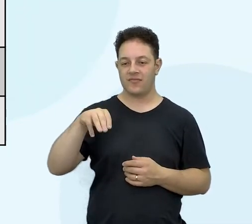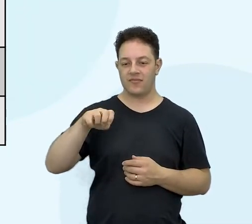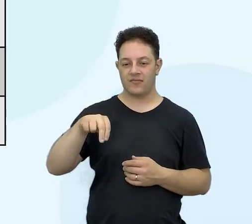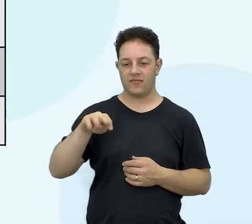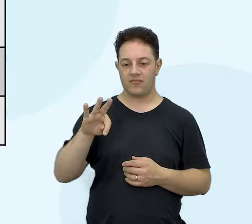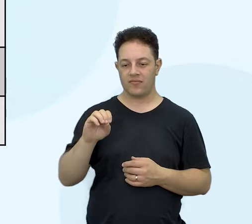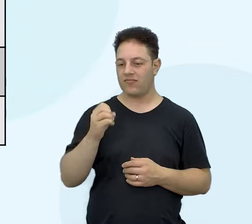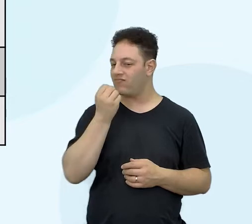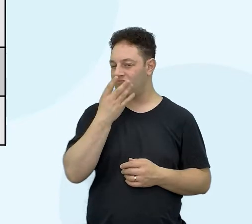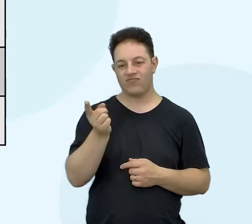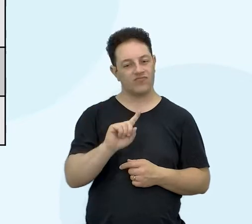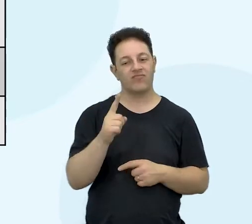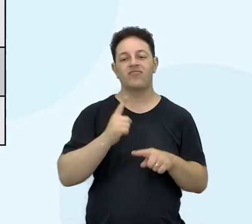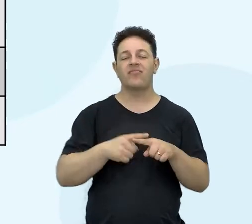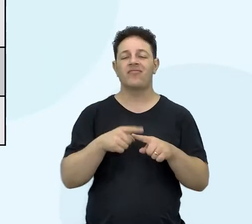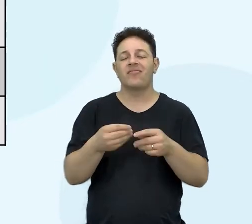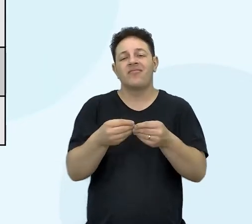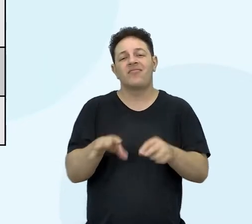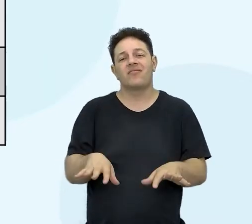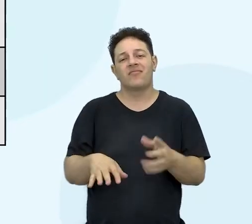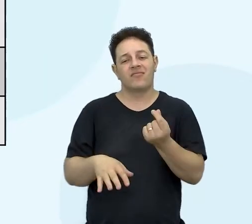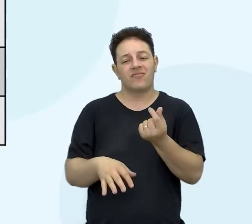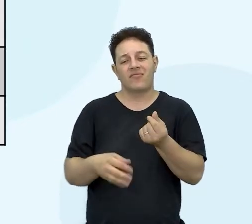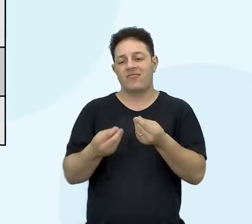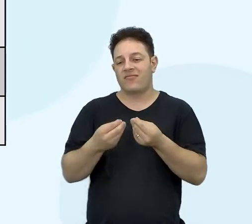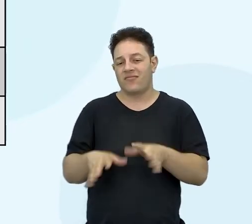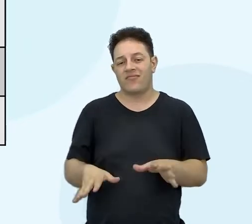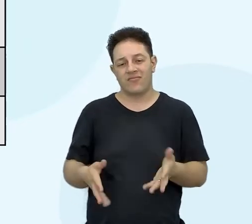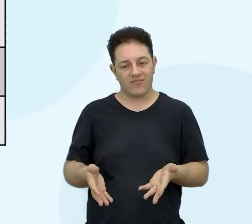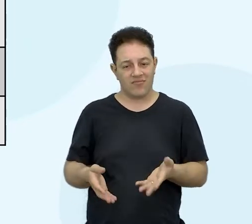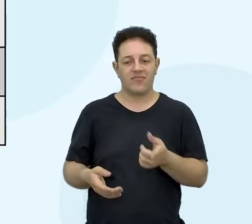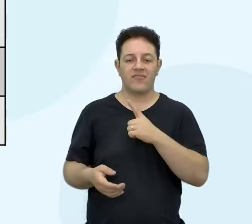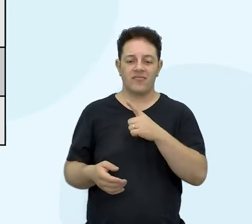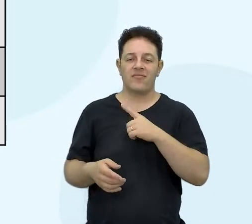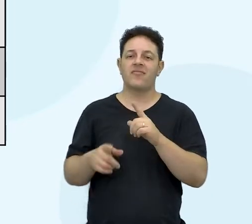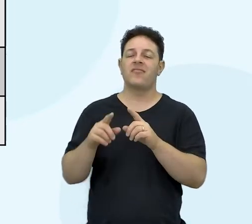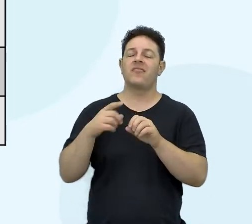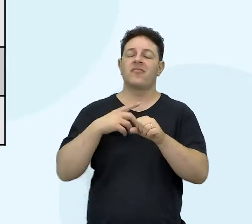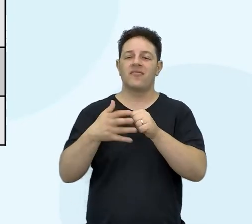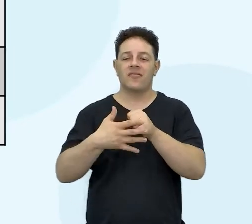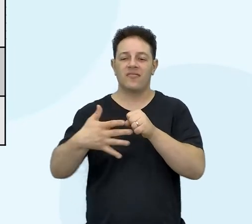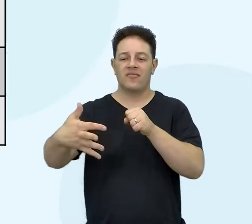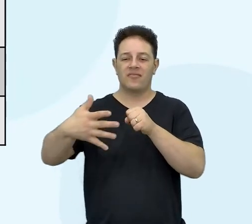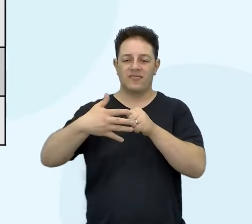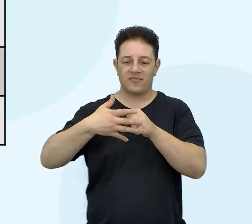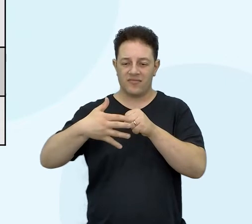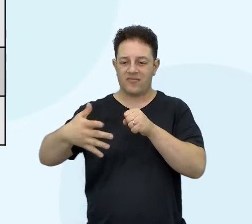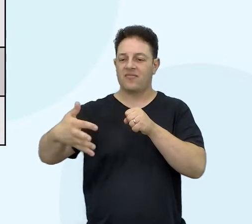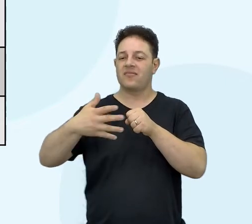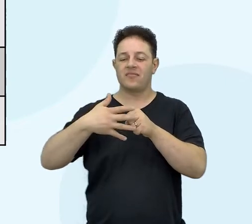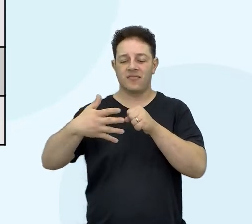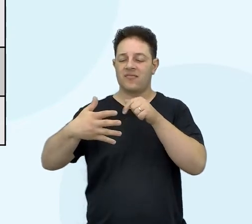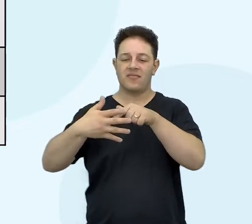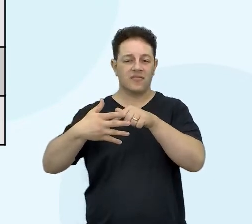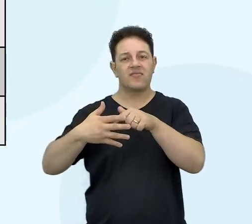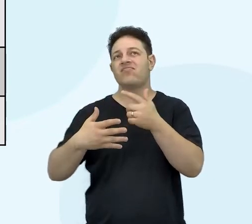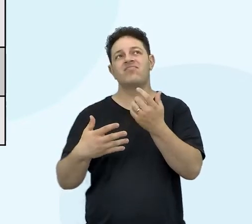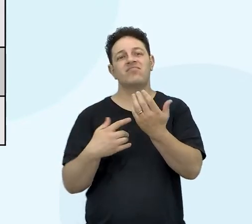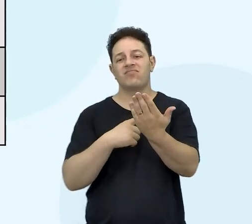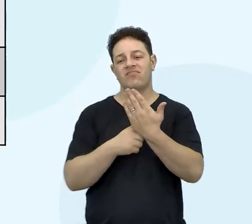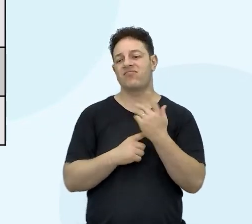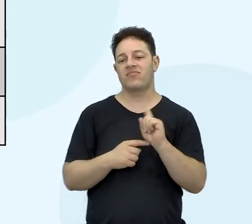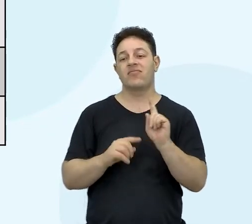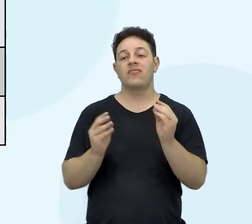ela desperdiça, ela cria uma radiação que não serve para nada, quer dizer, serve para